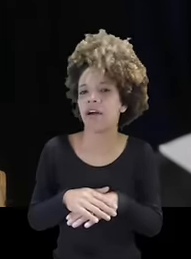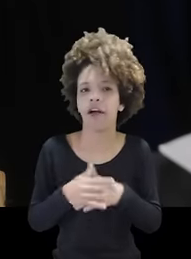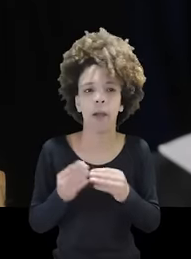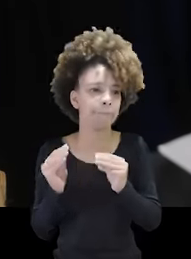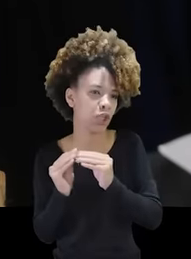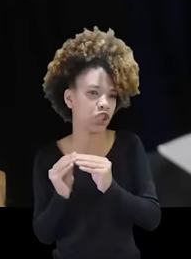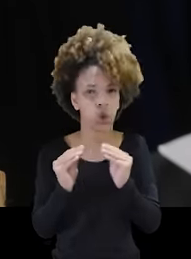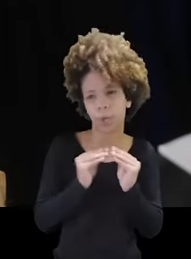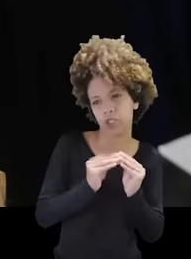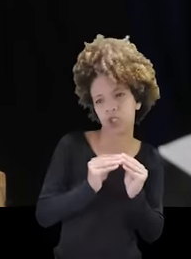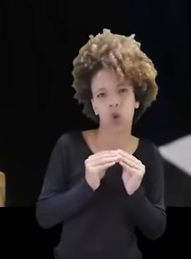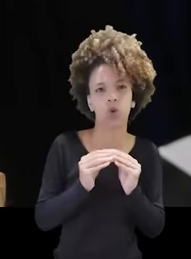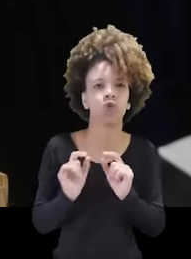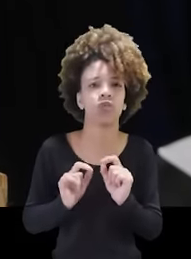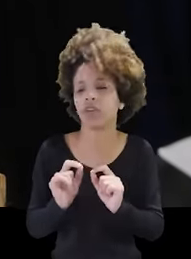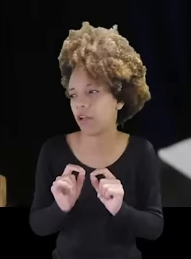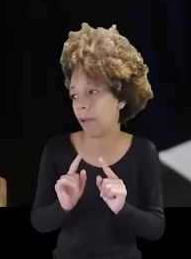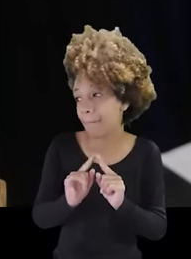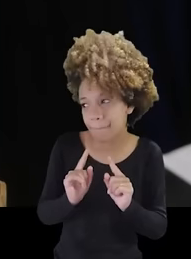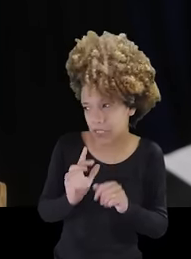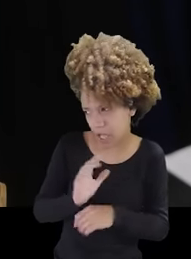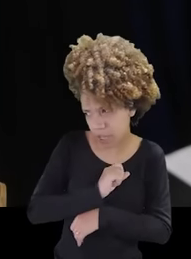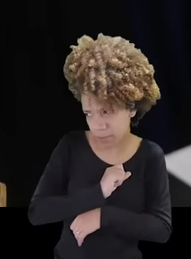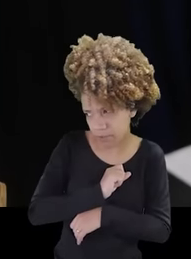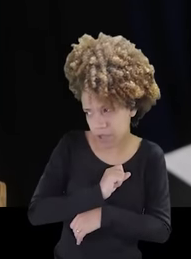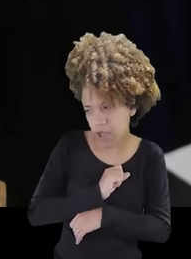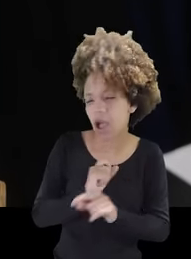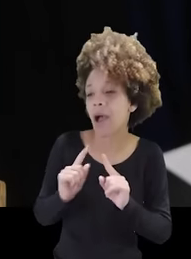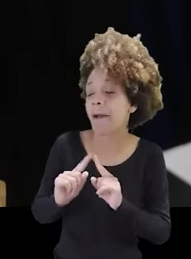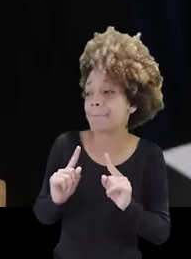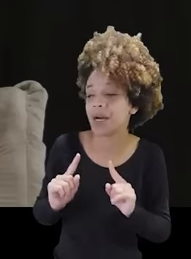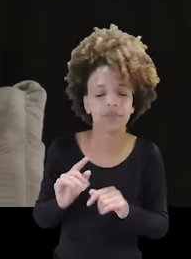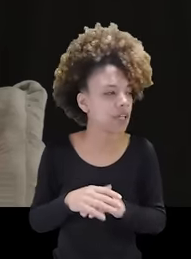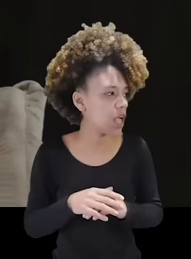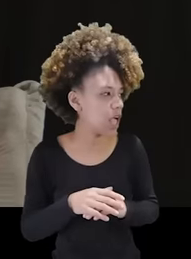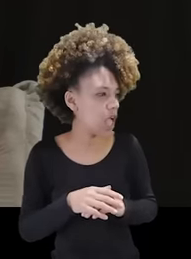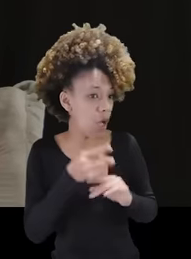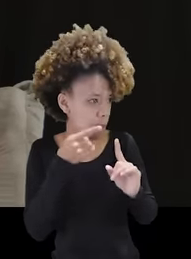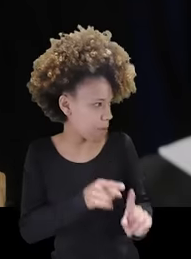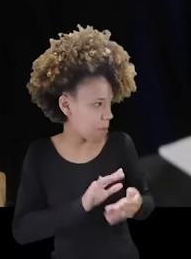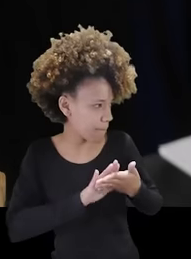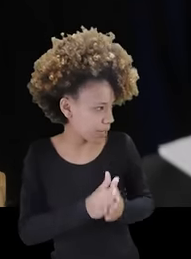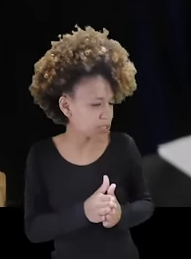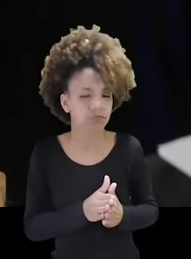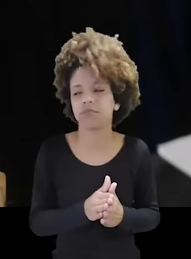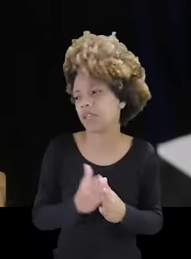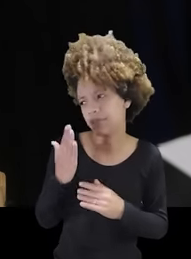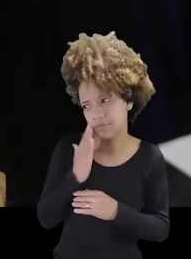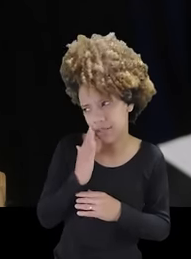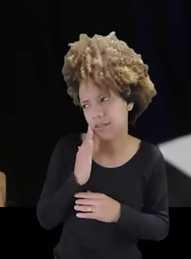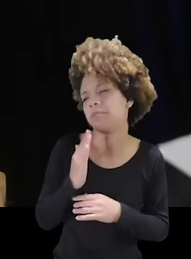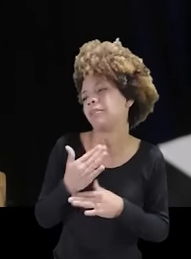e o beija-flor ninho pegou flaninho não sei o quê lá elas adora mas ele chamou ofensa para eles eles